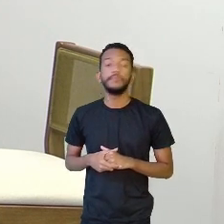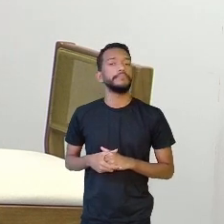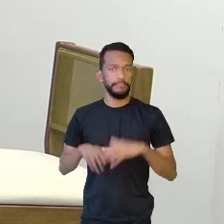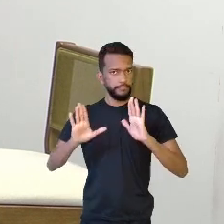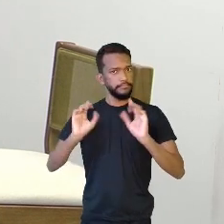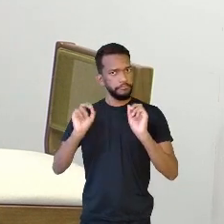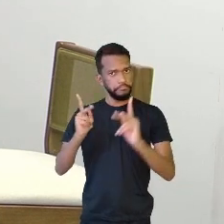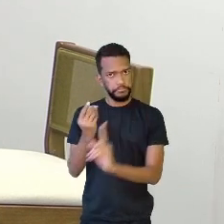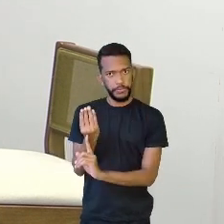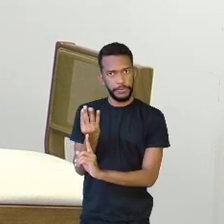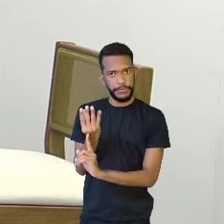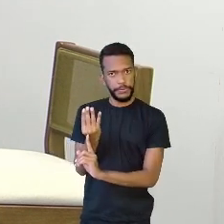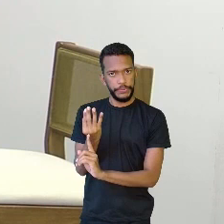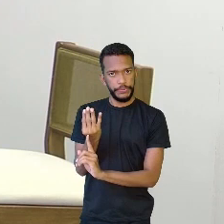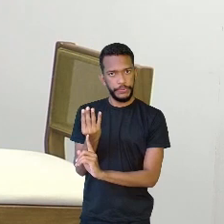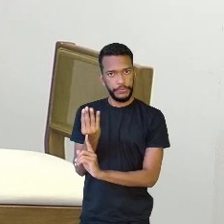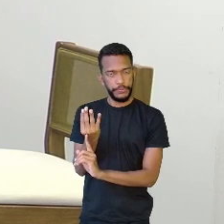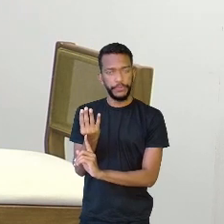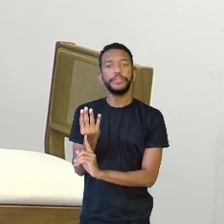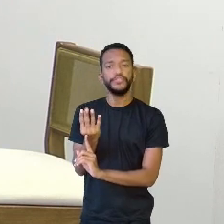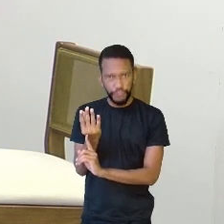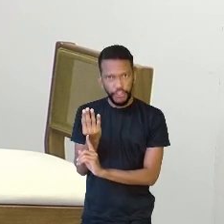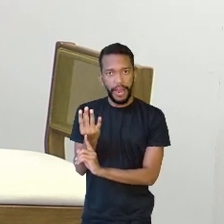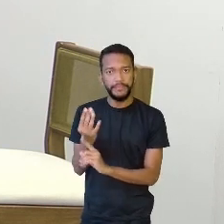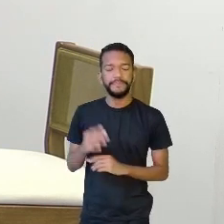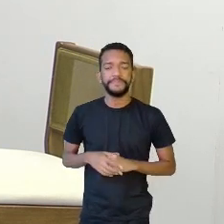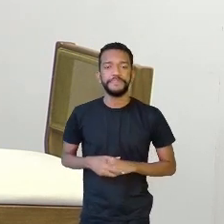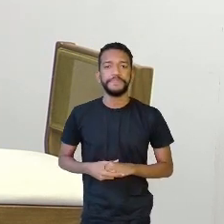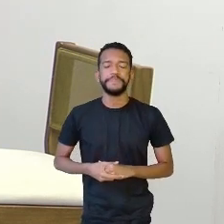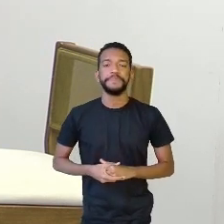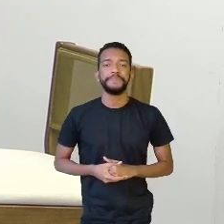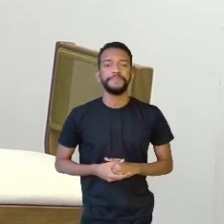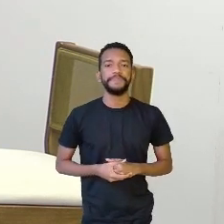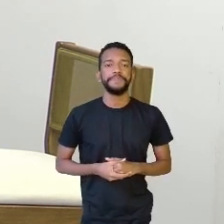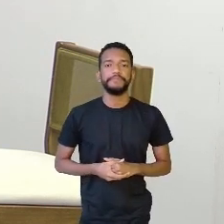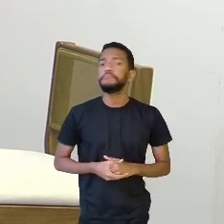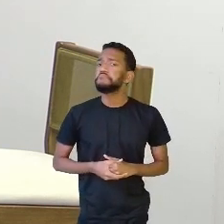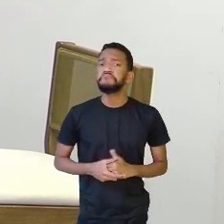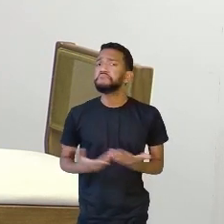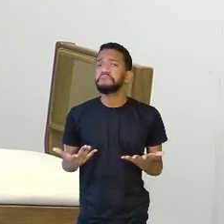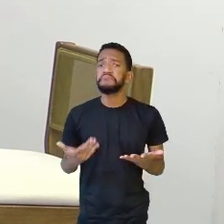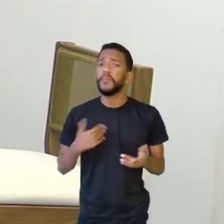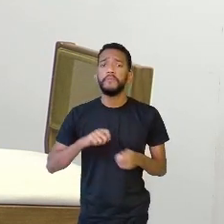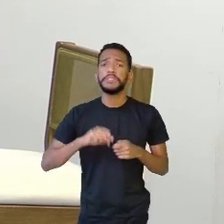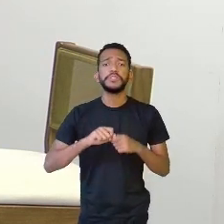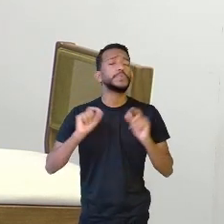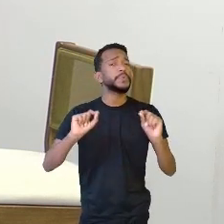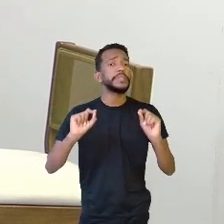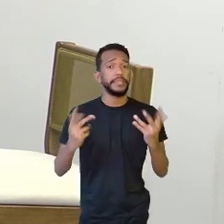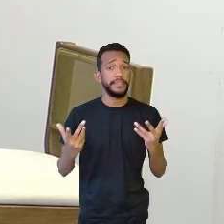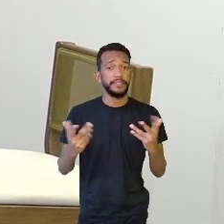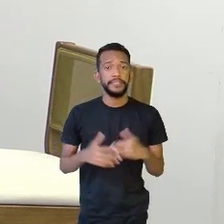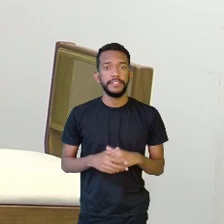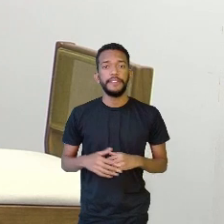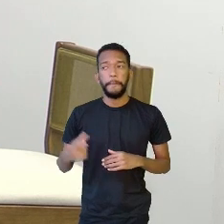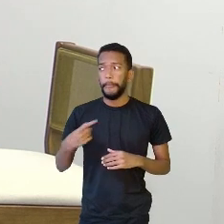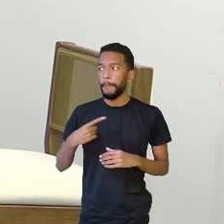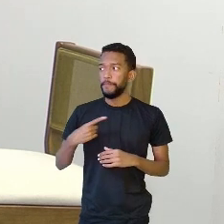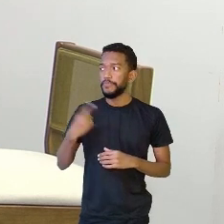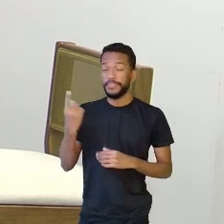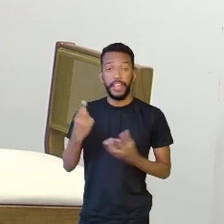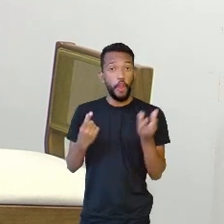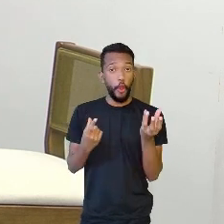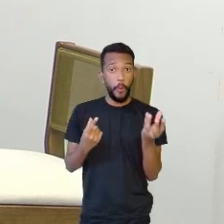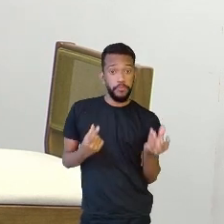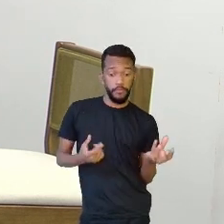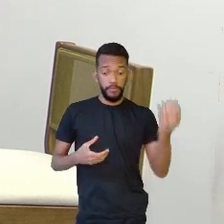Pronto. A velinha está aqui acesa. O que é que eu vou fazer agora? Eu vou colocar esse copo em cima